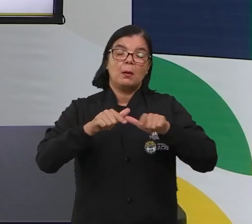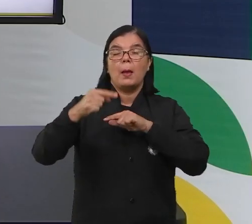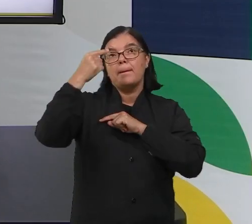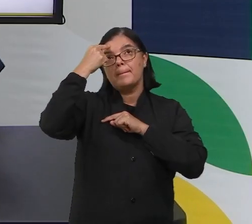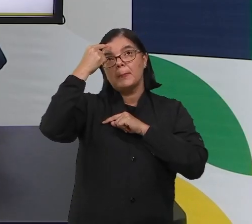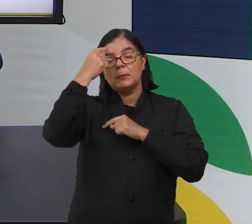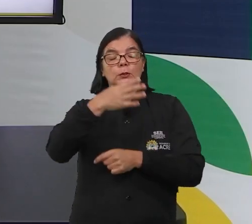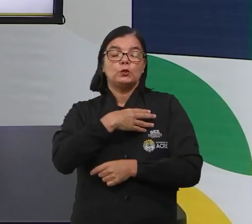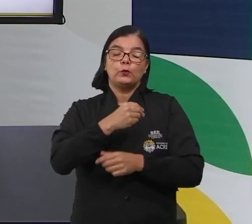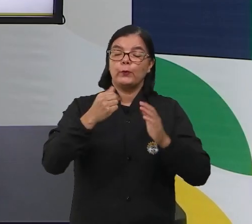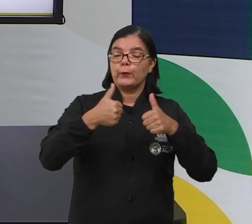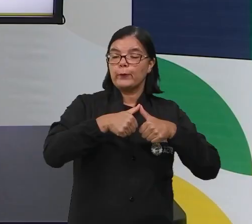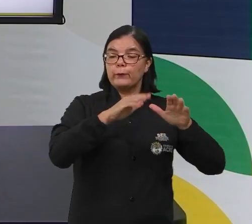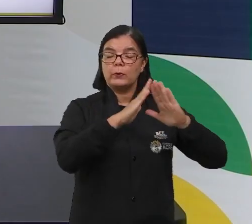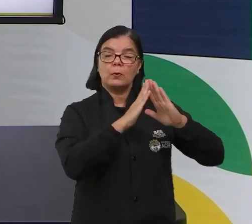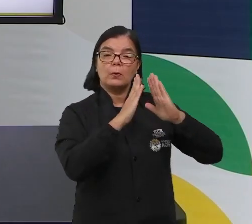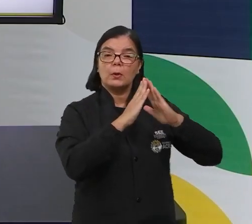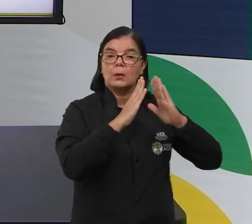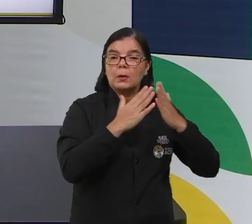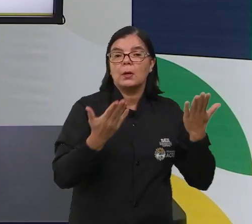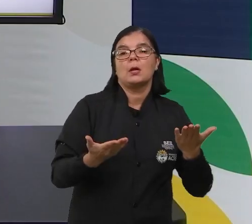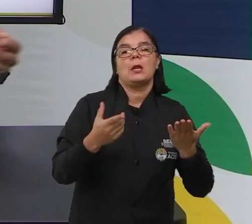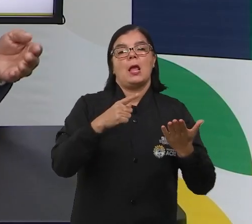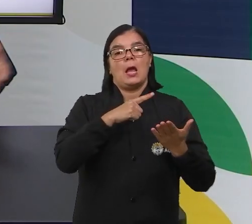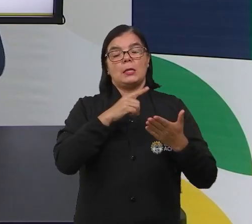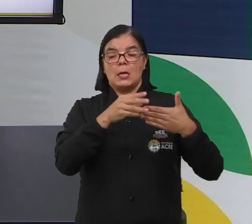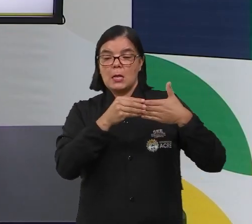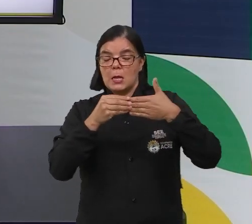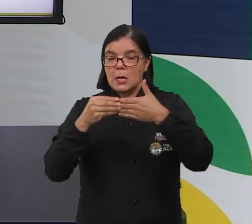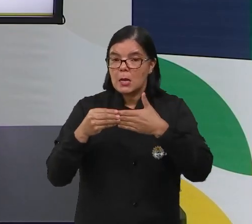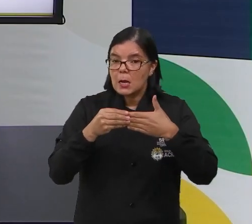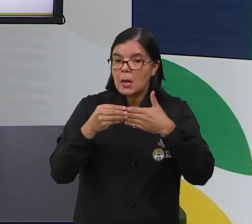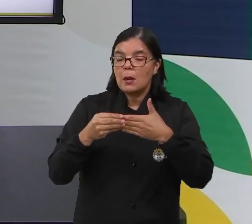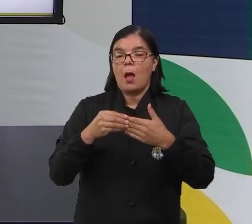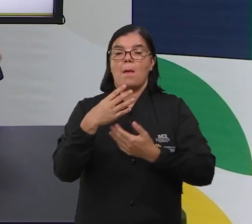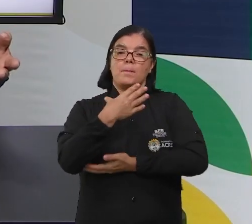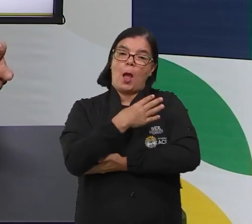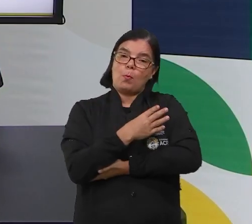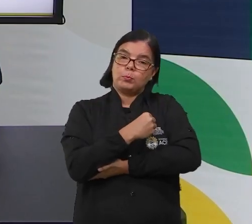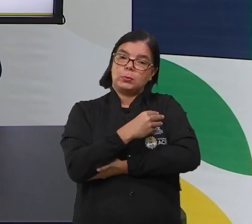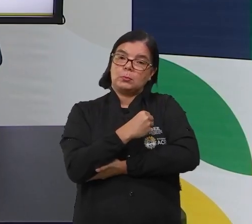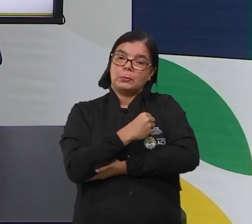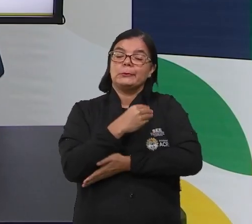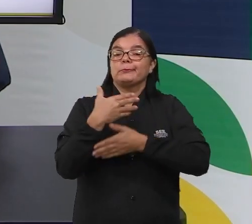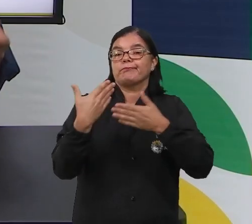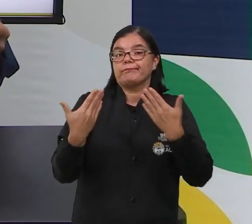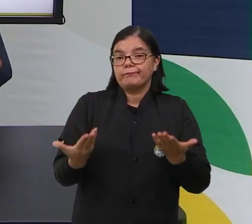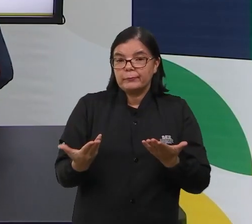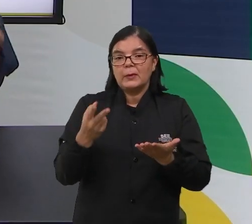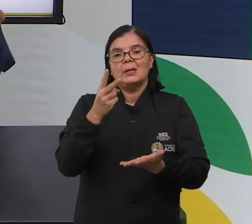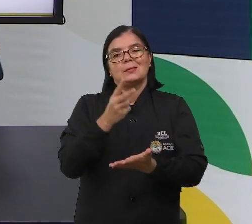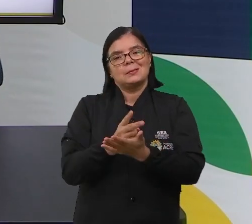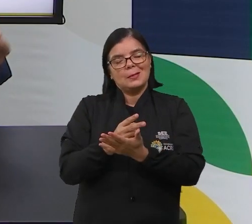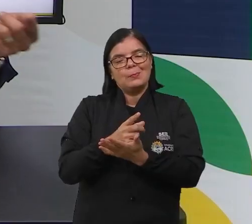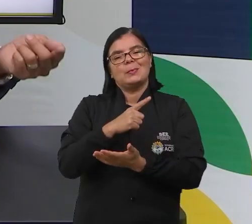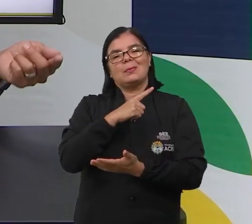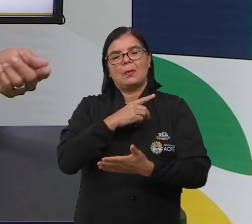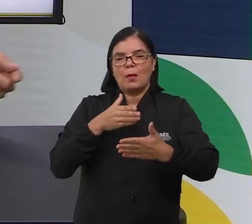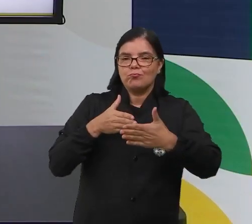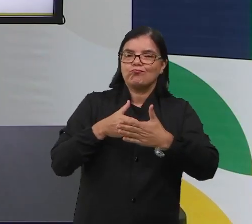pensando no filho que ficou em casa, vai ter que levar o filho para amamentar, enfim, sempre cria